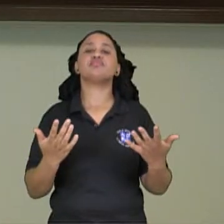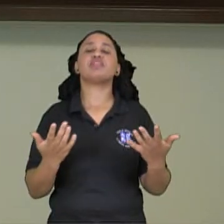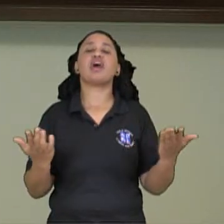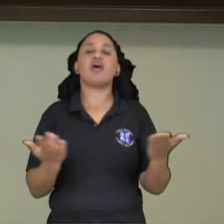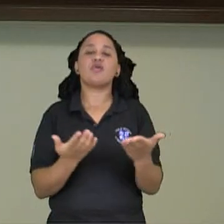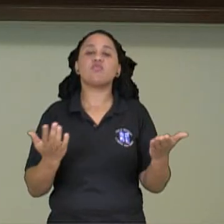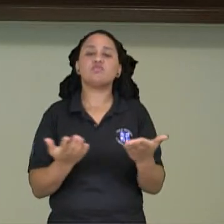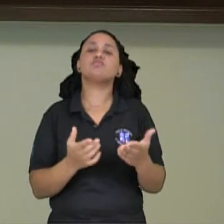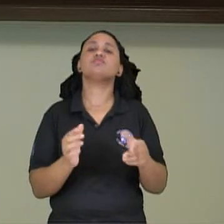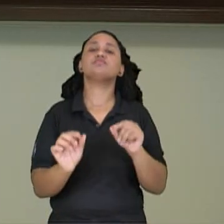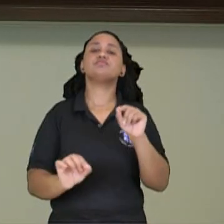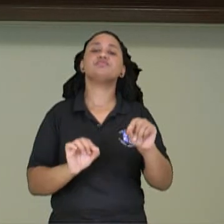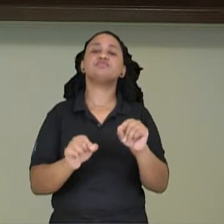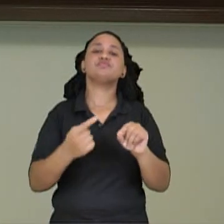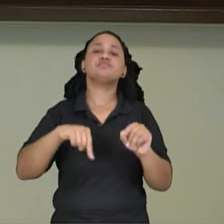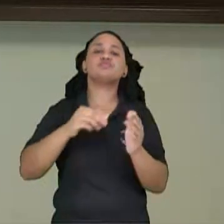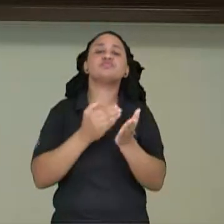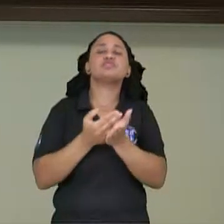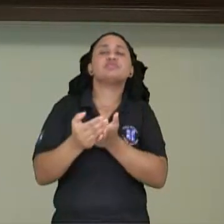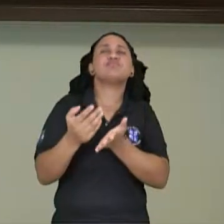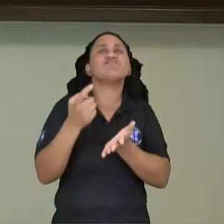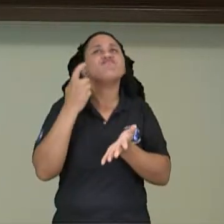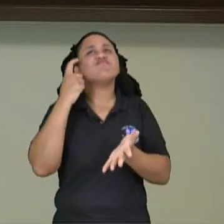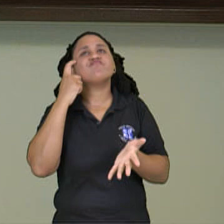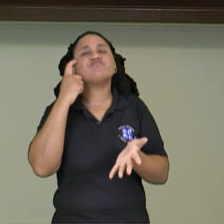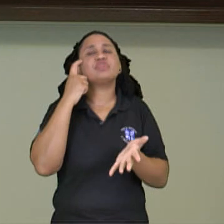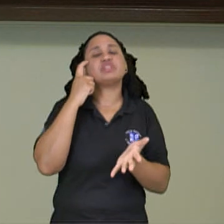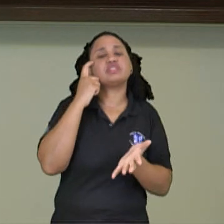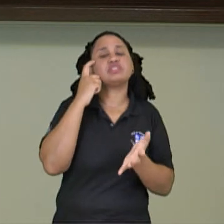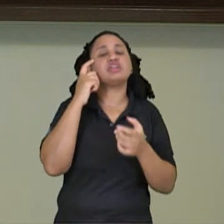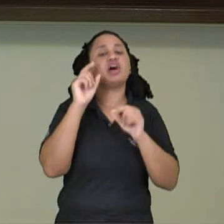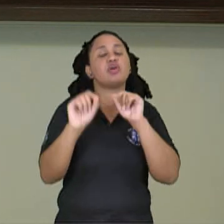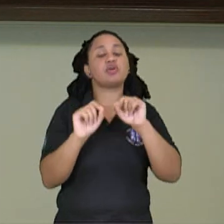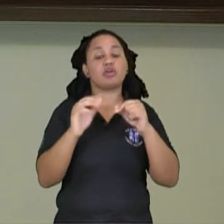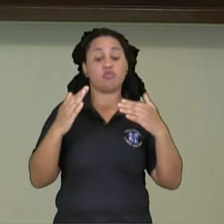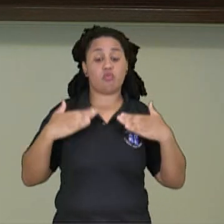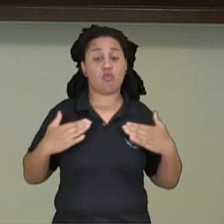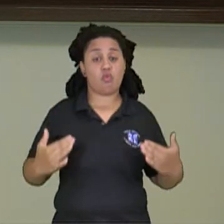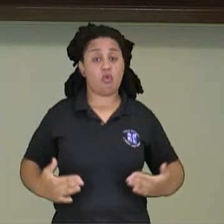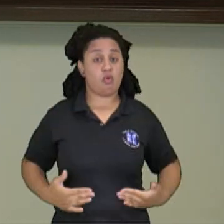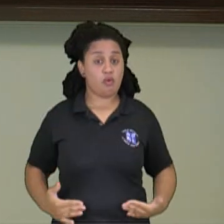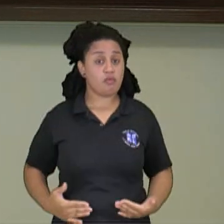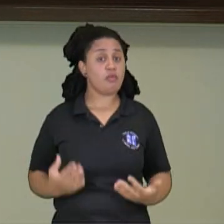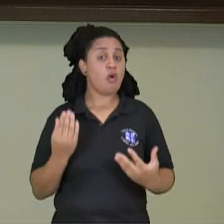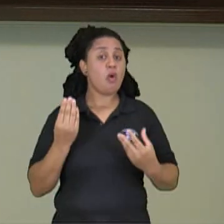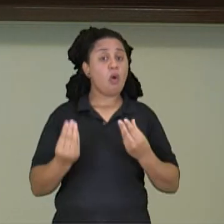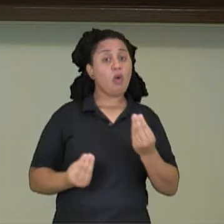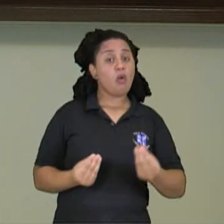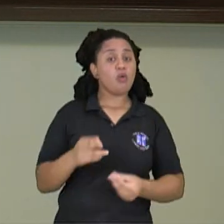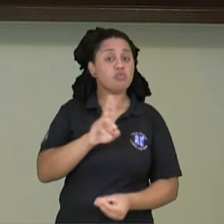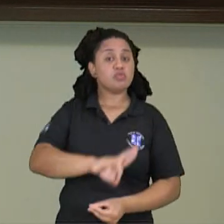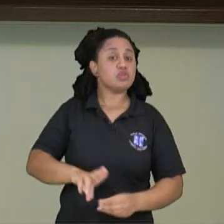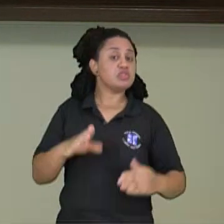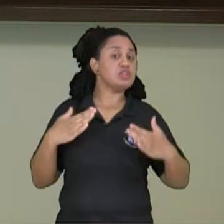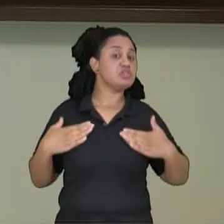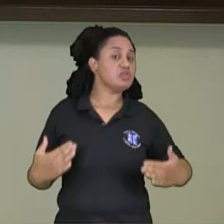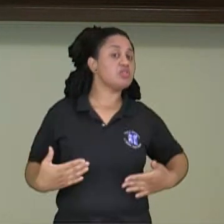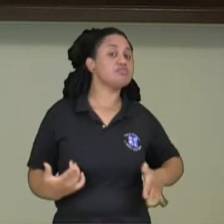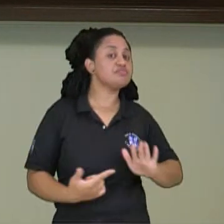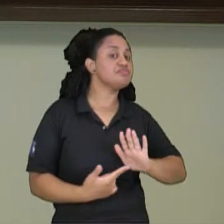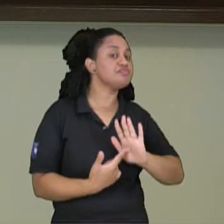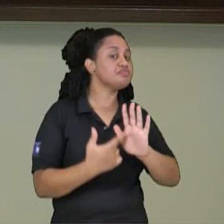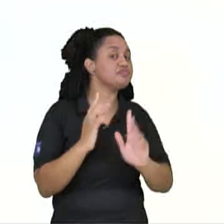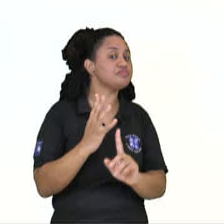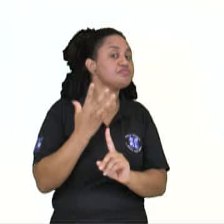Vamos então começar a pensar na participação do corpo na realização, na expressão artística. Vamos